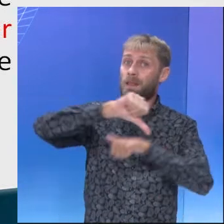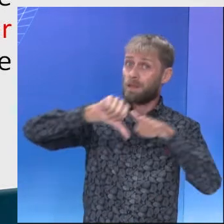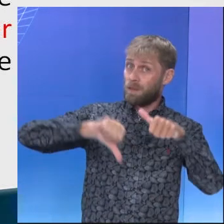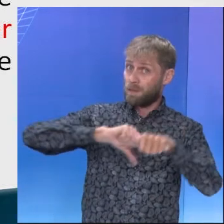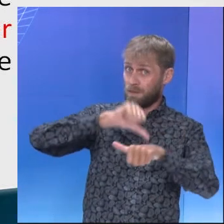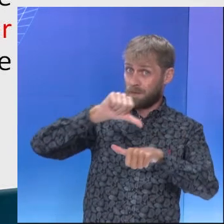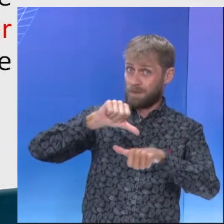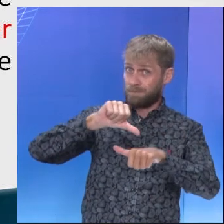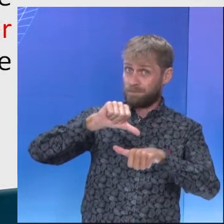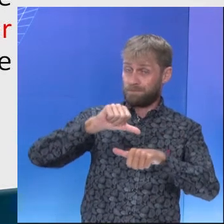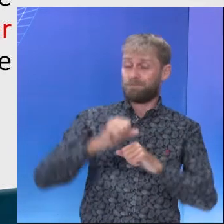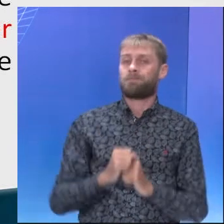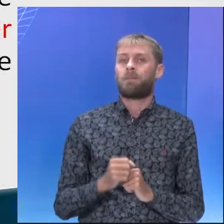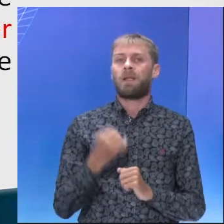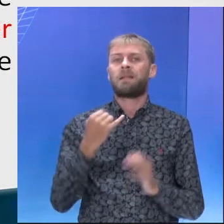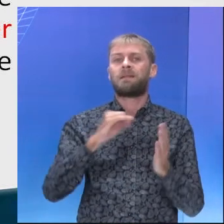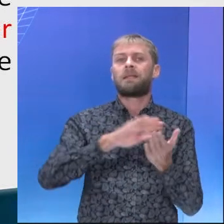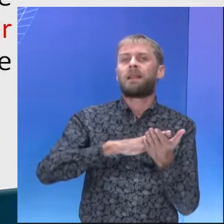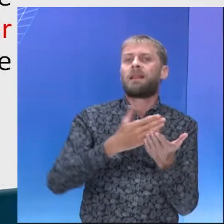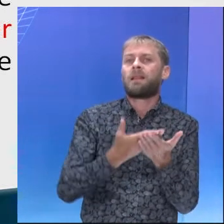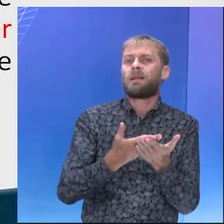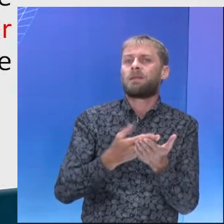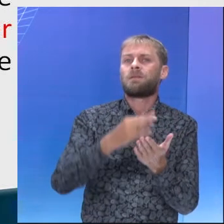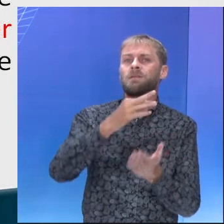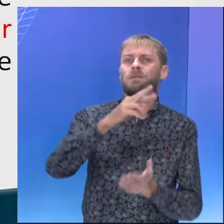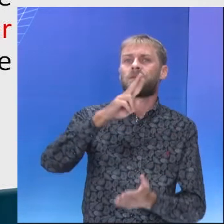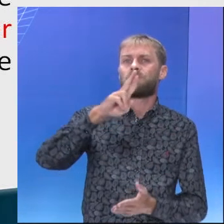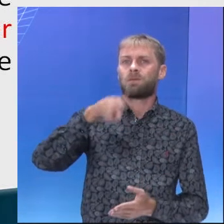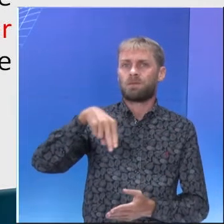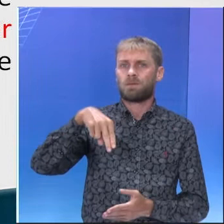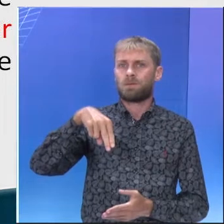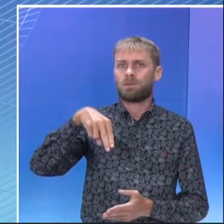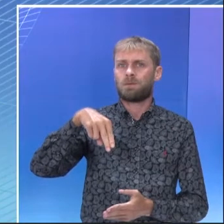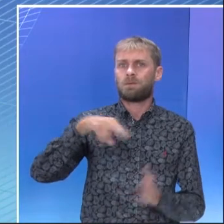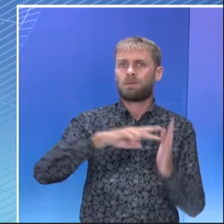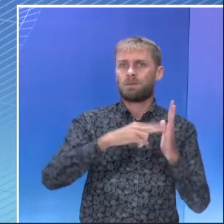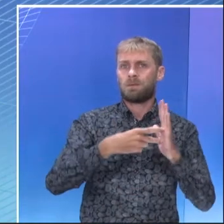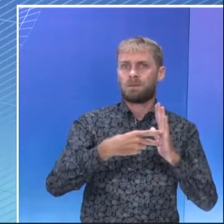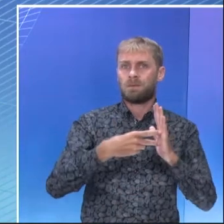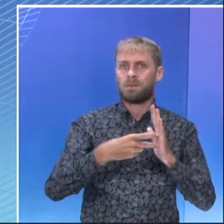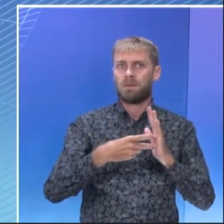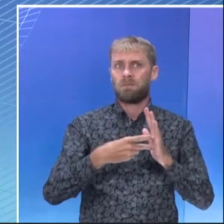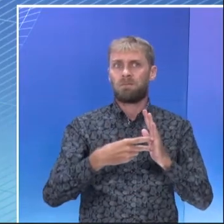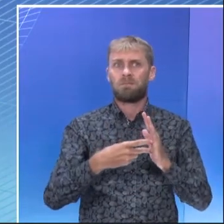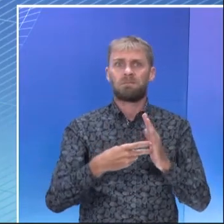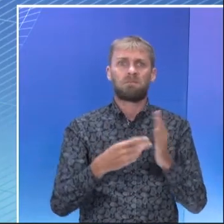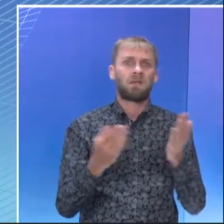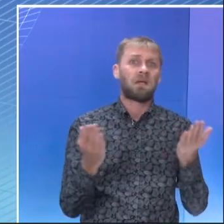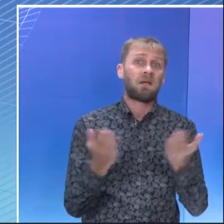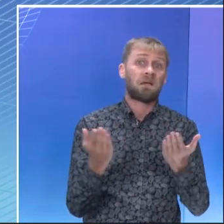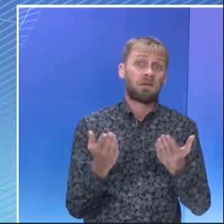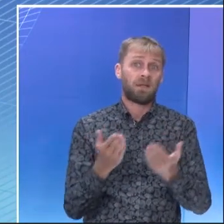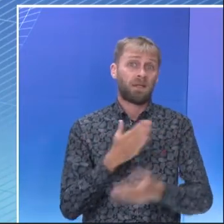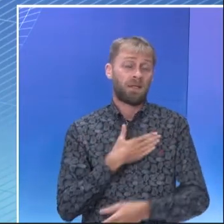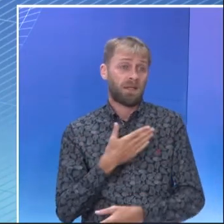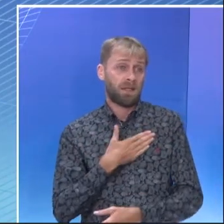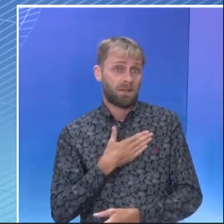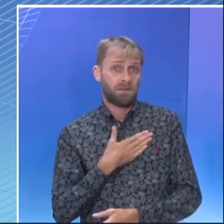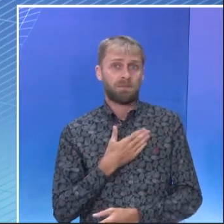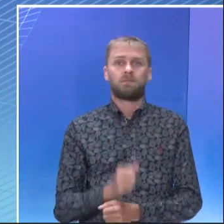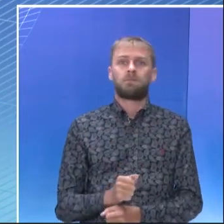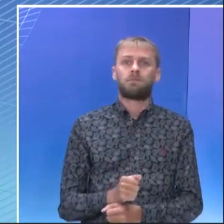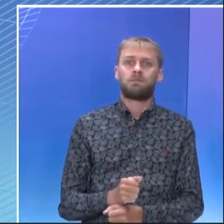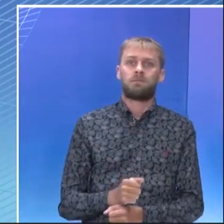transformar. Porque se você traduz somente o turn, significa vez, it's my turn, é a